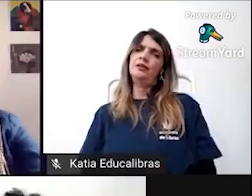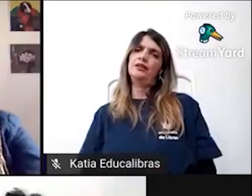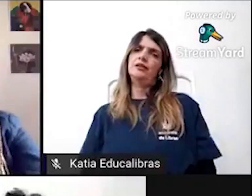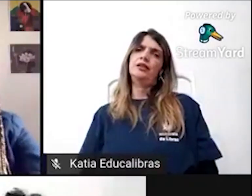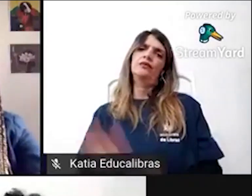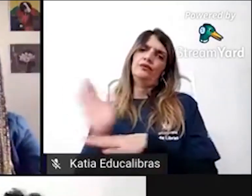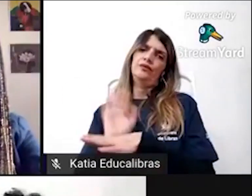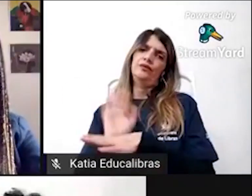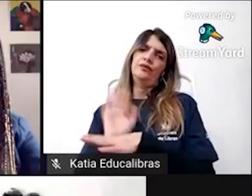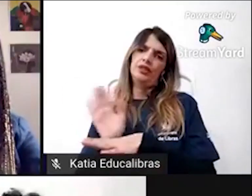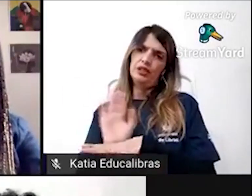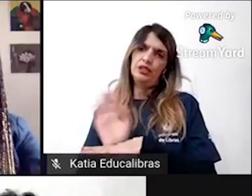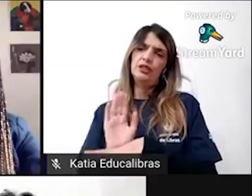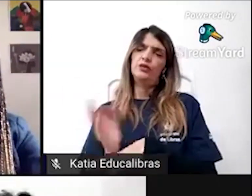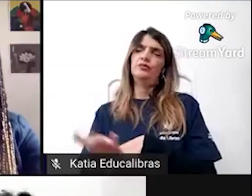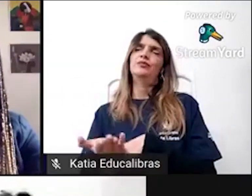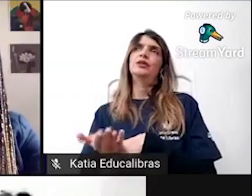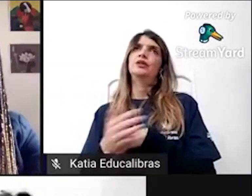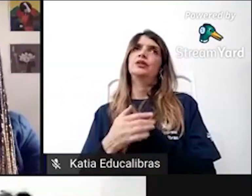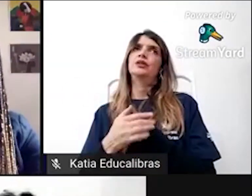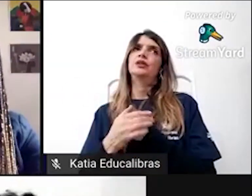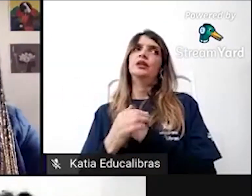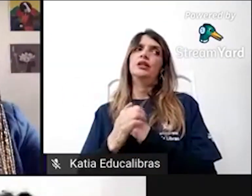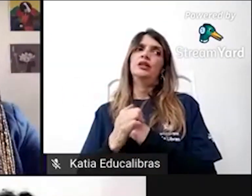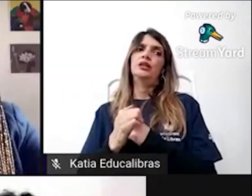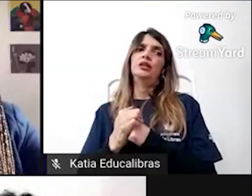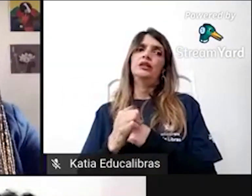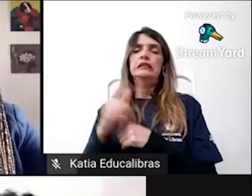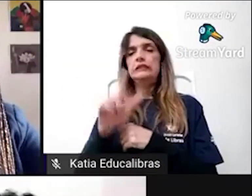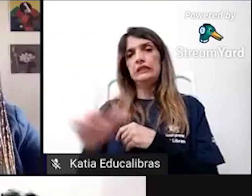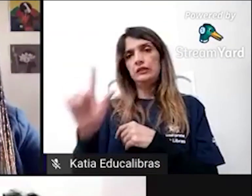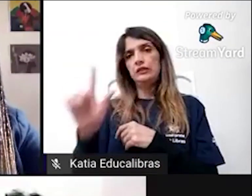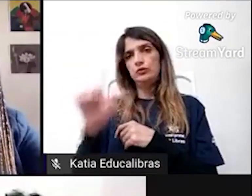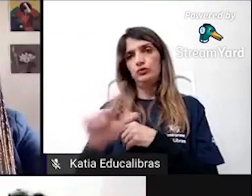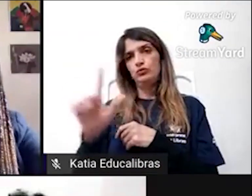tem de filmes,